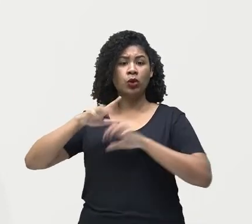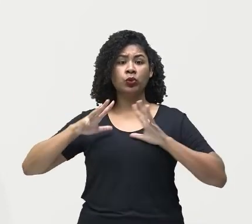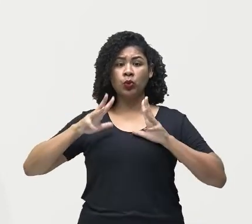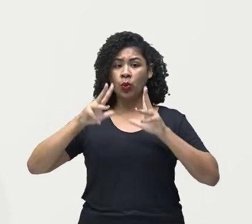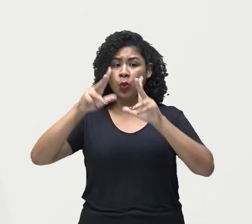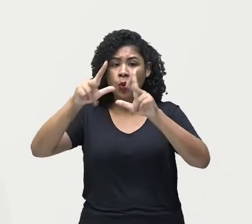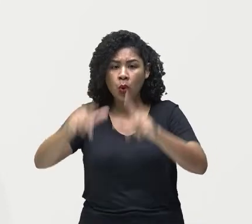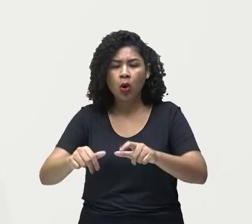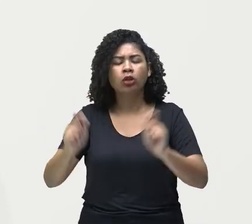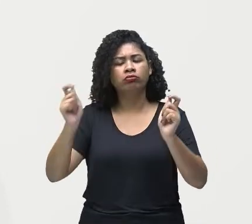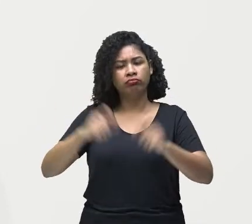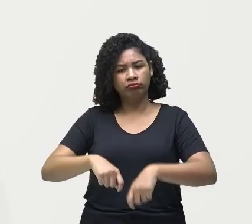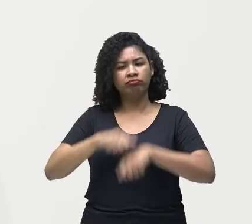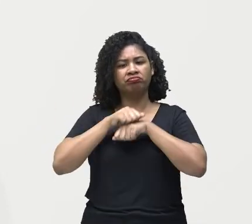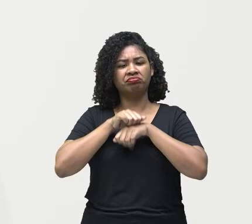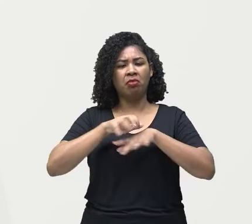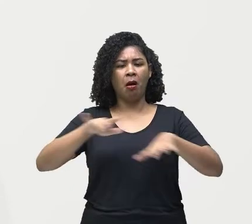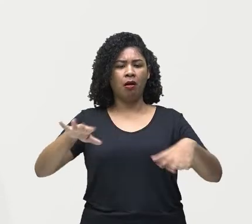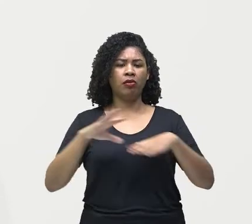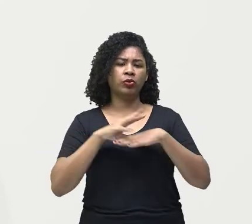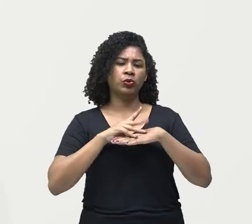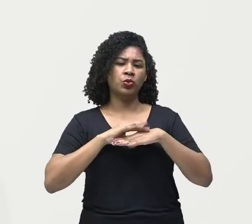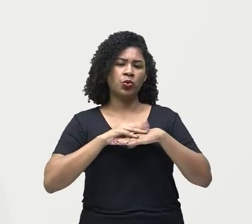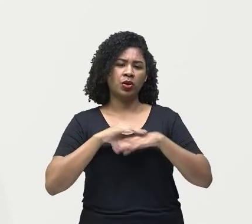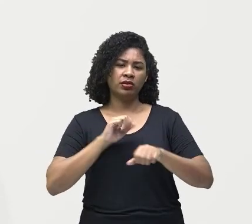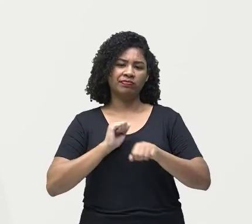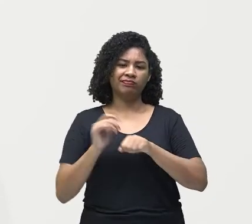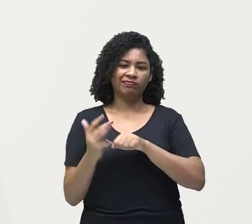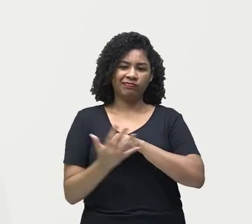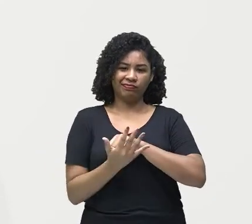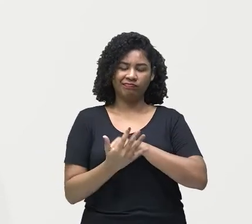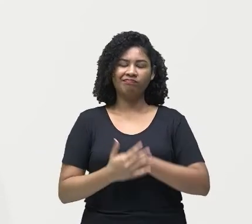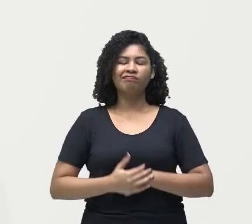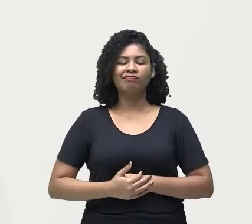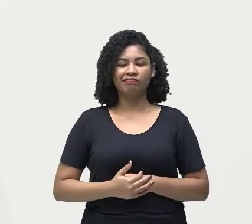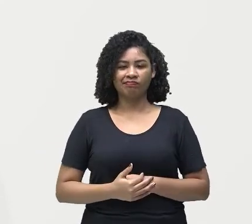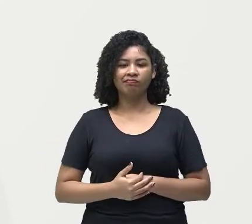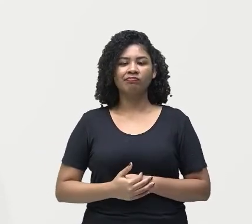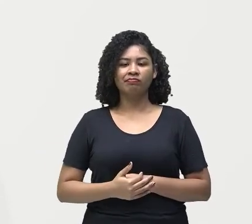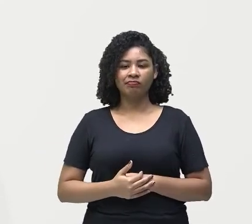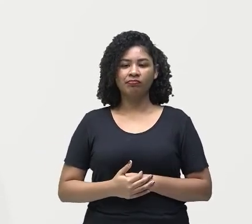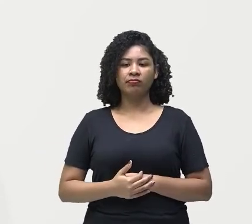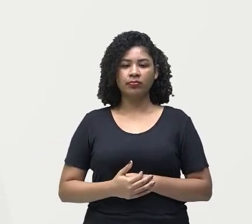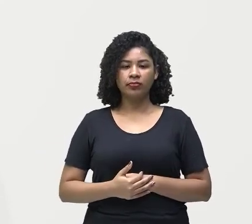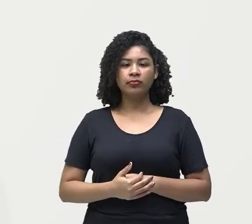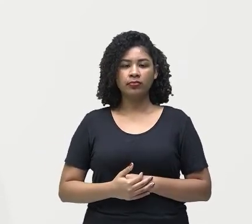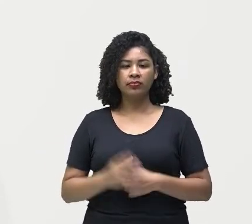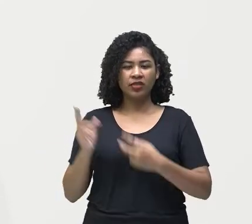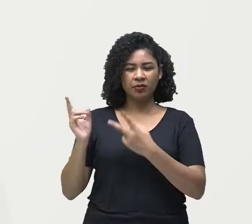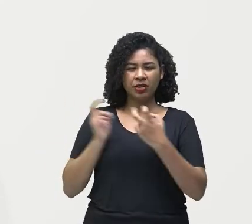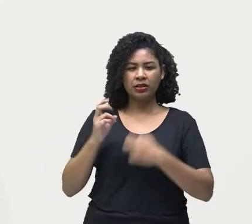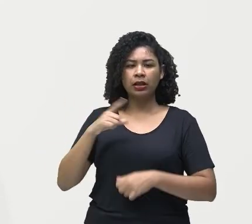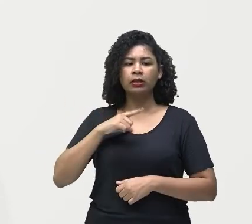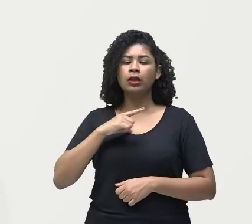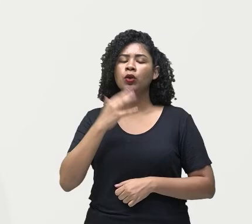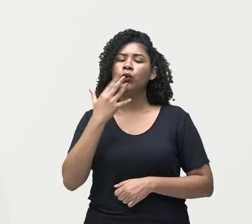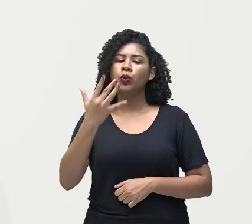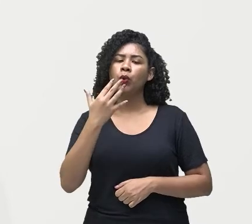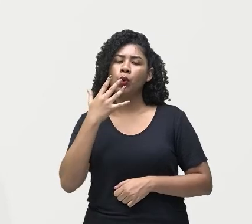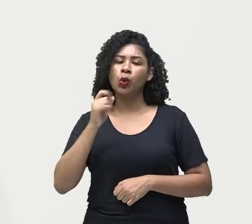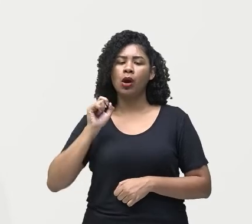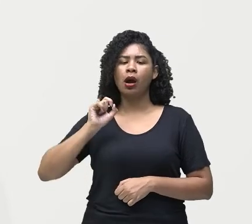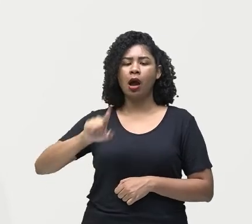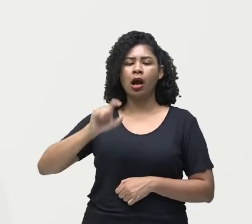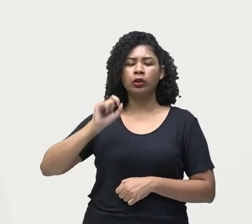com a Covid-19. E aí nesse mapa você vai ver vários tons de azul.